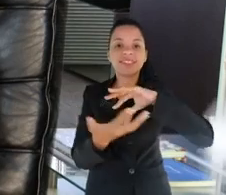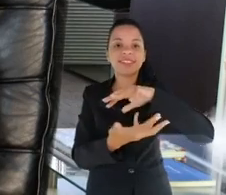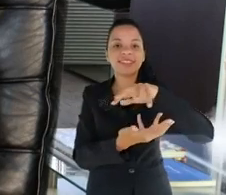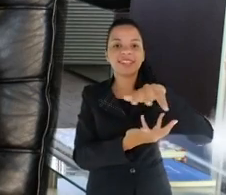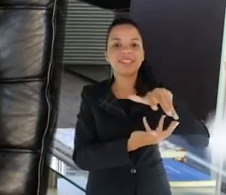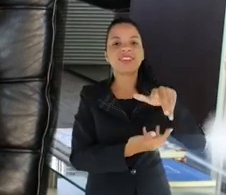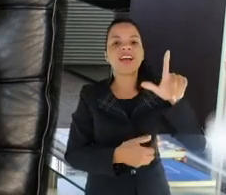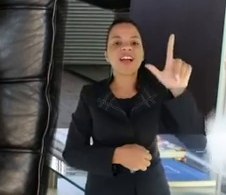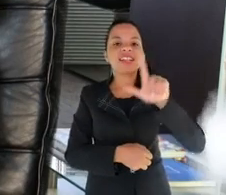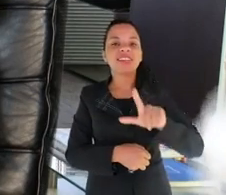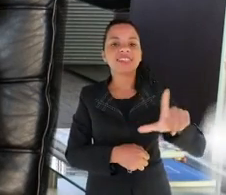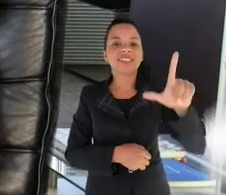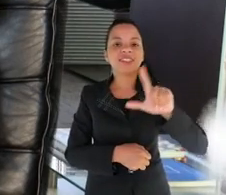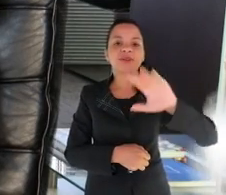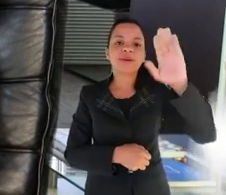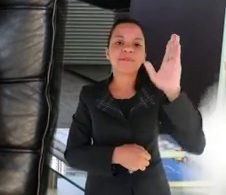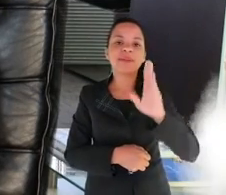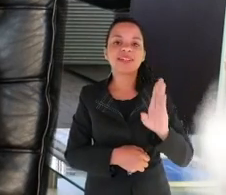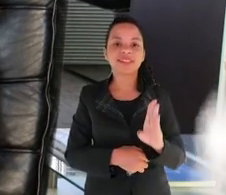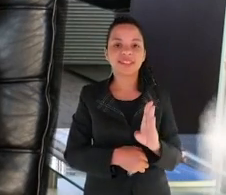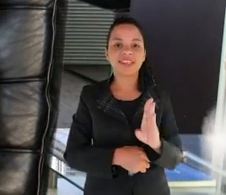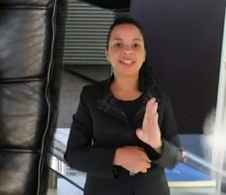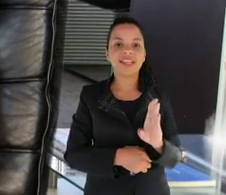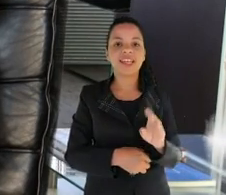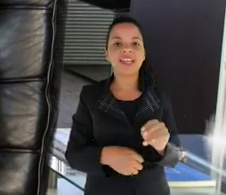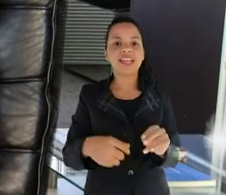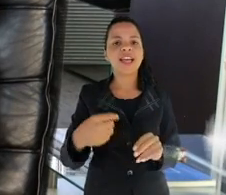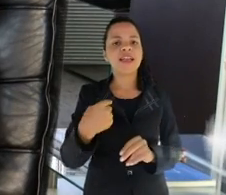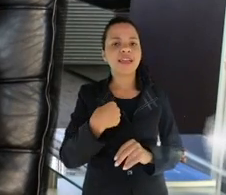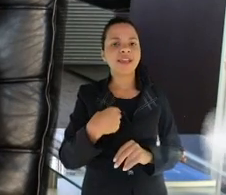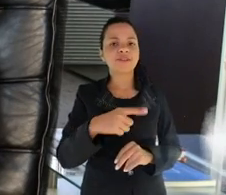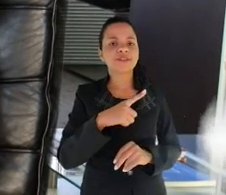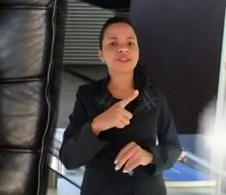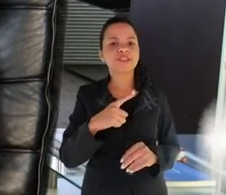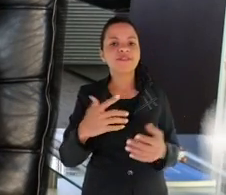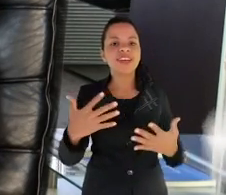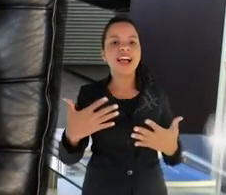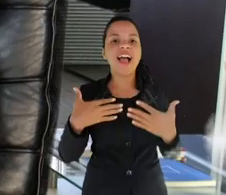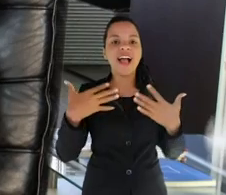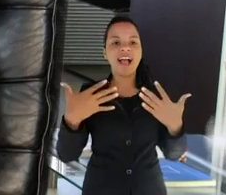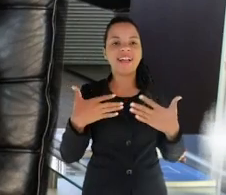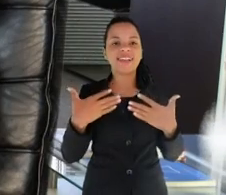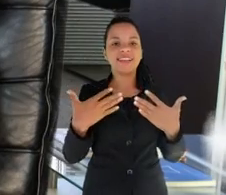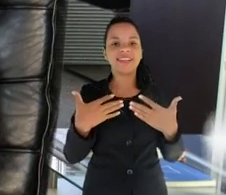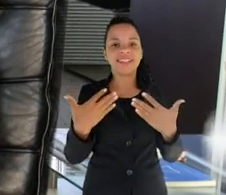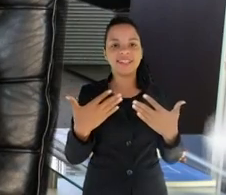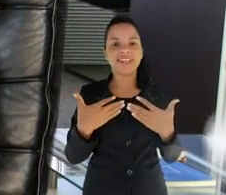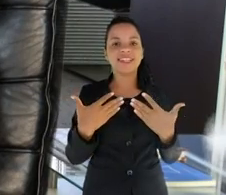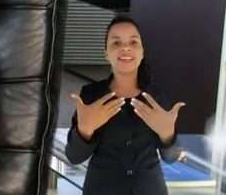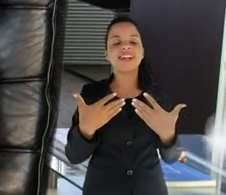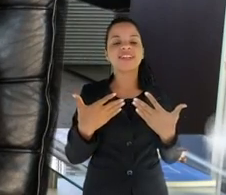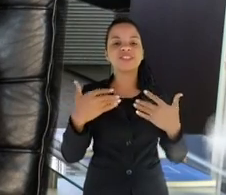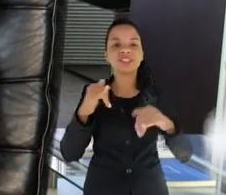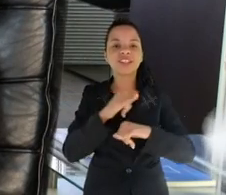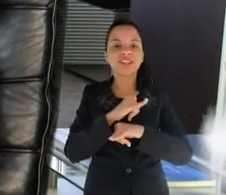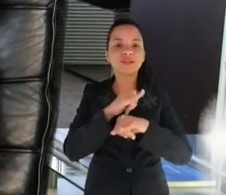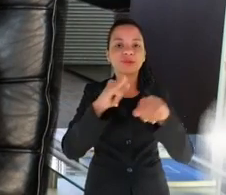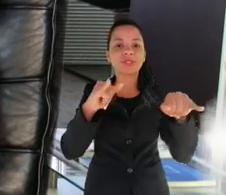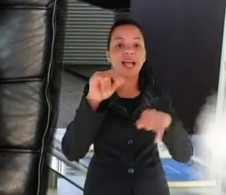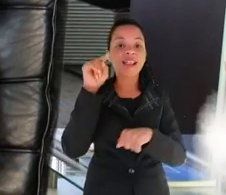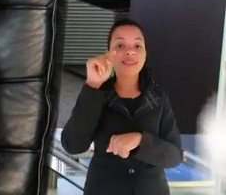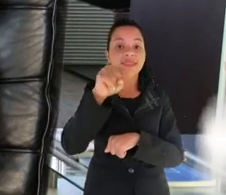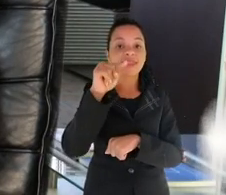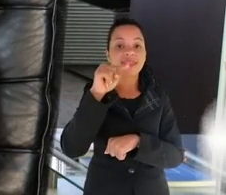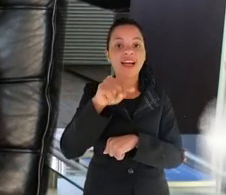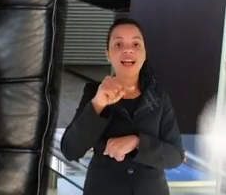Literatura Brasileira, onde eu tive a alegria de lançá-lo no Consulado do Brasil em Nova York e levá-lo